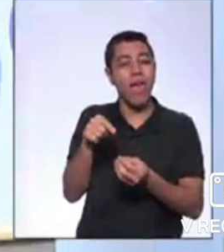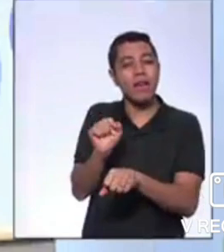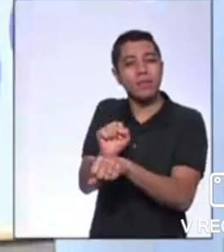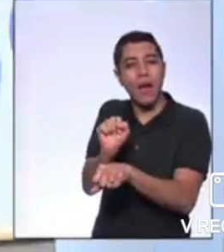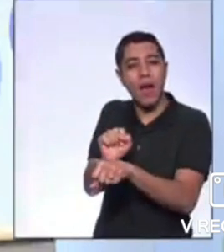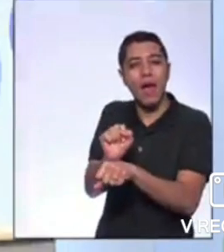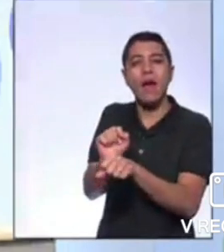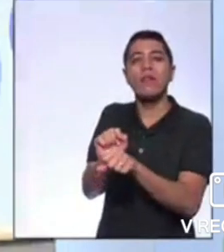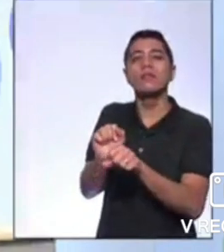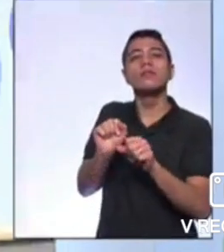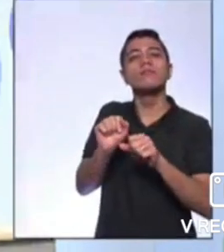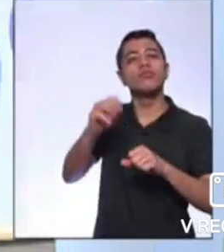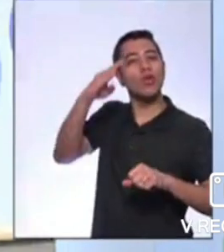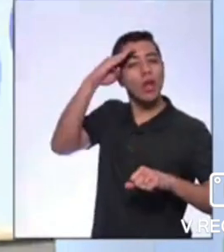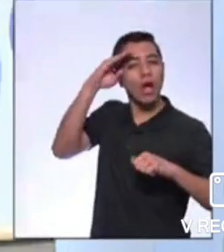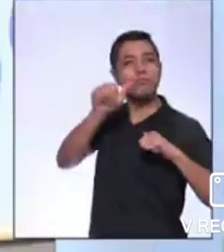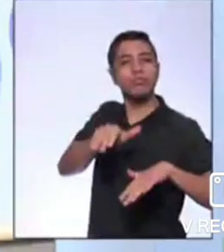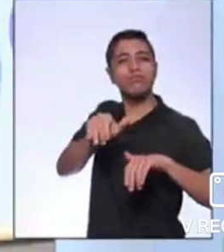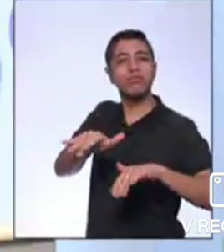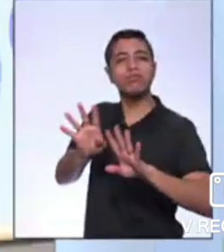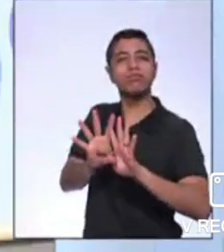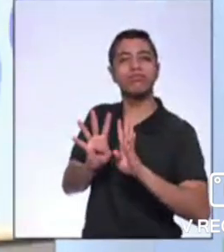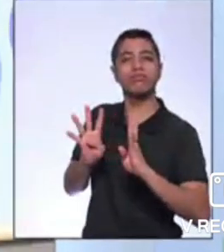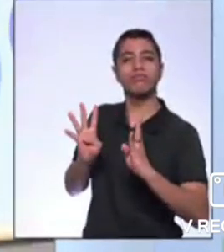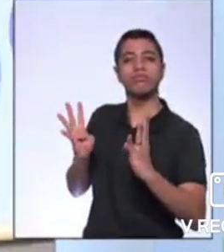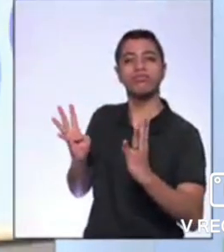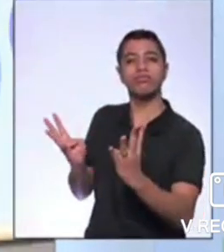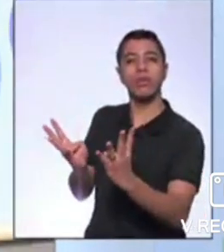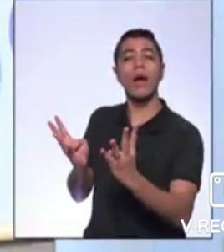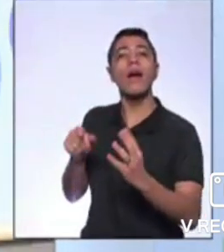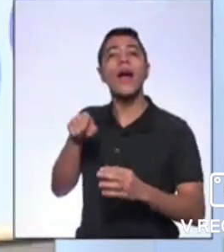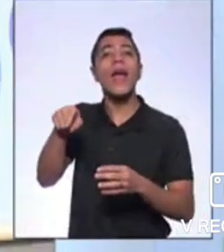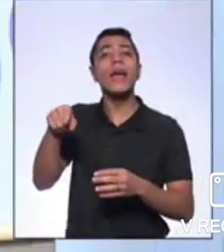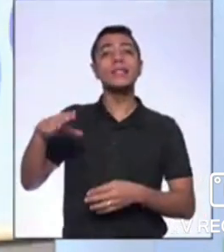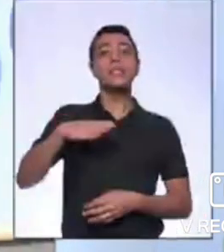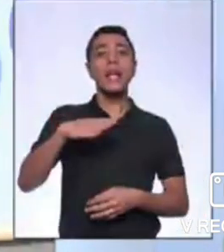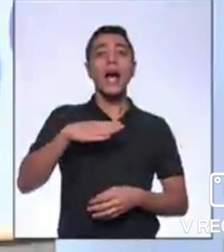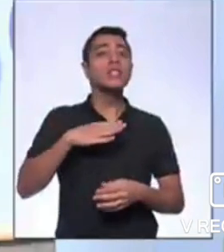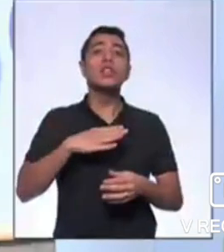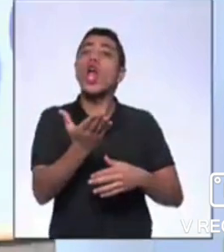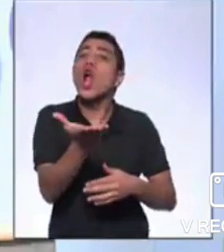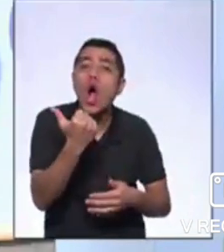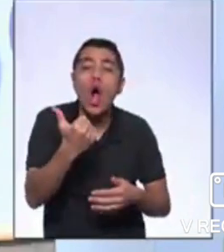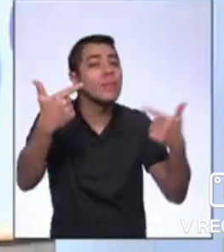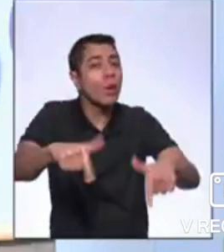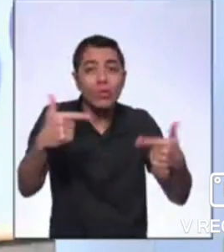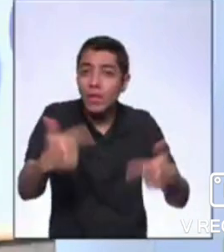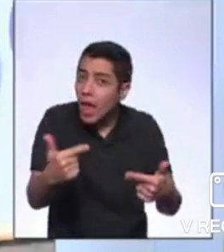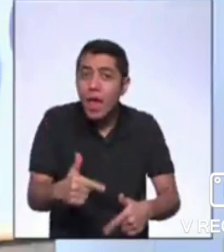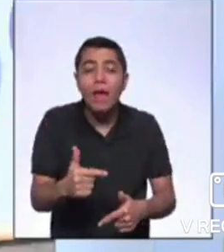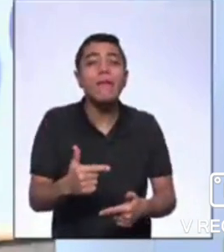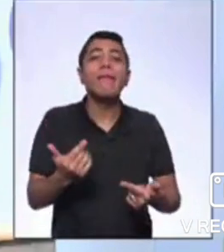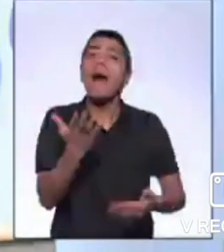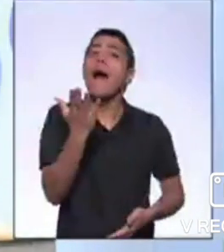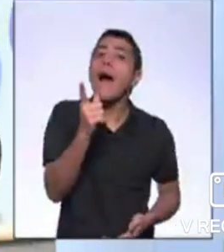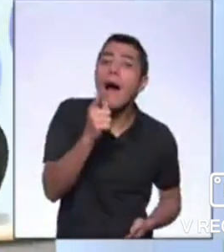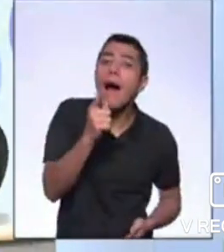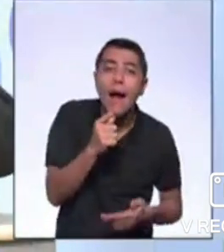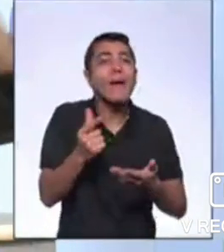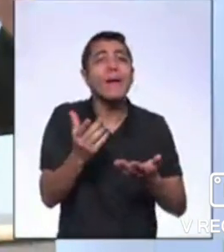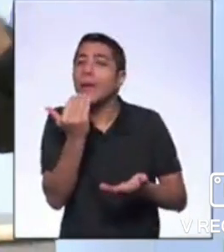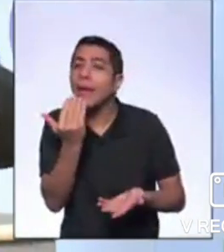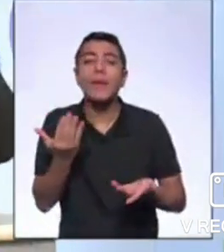alimento. Ele foi fazendo secar a cidade até que o povo acabou se rendendo, e aí foi